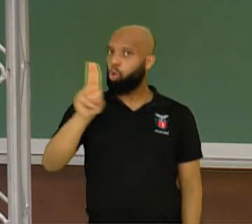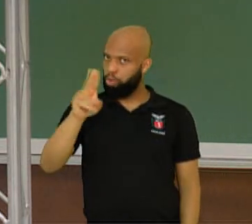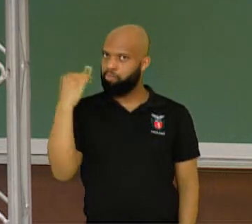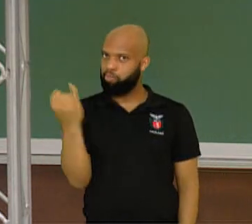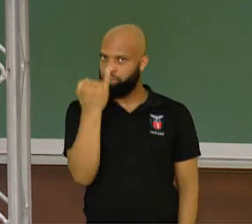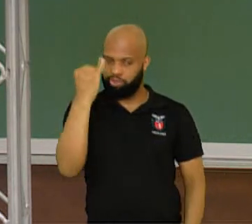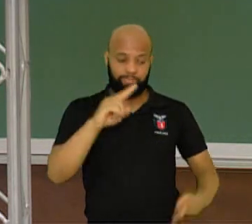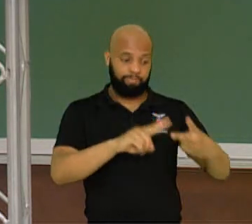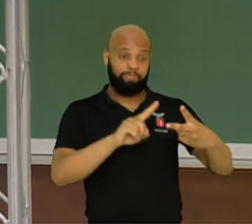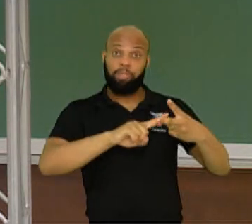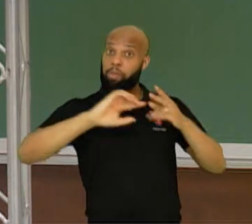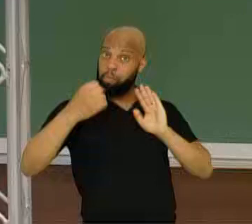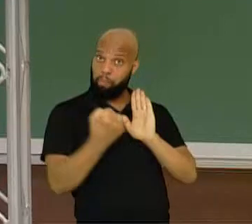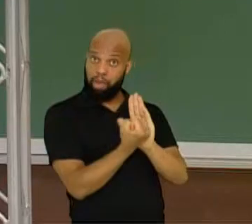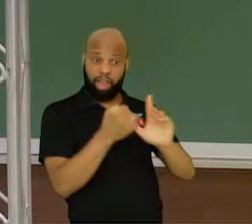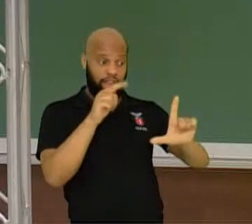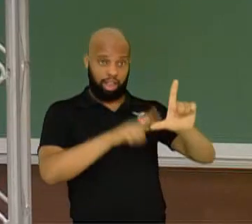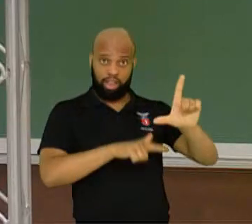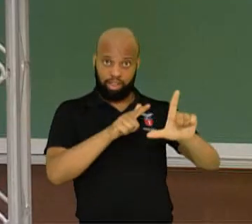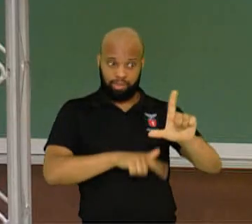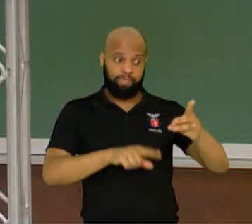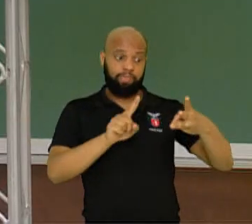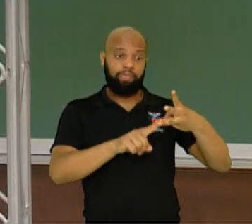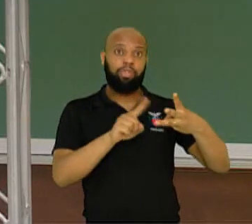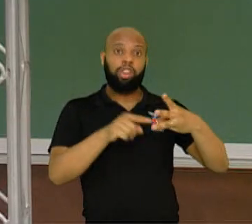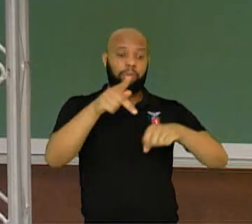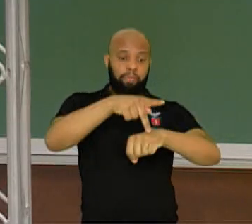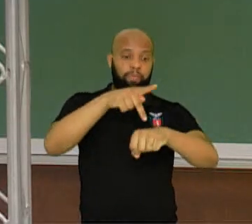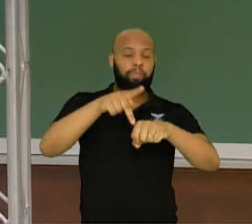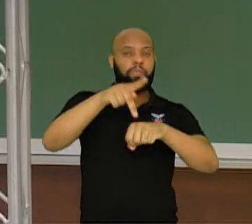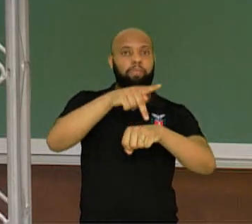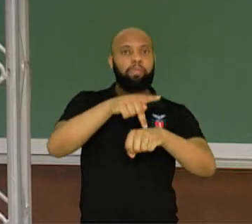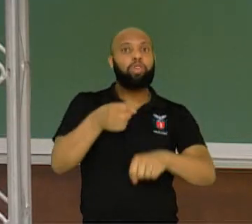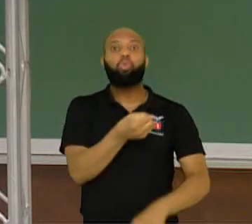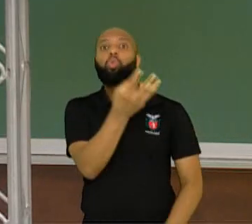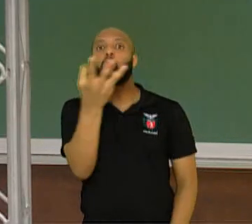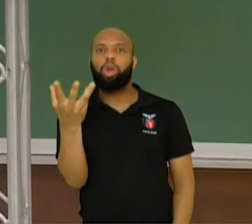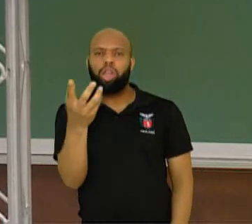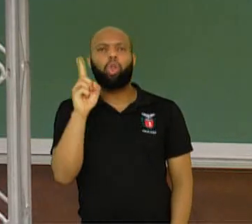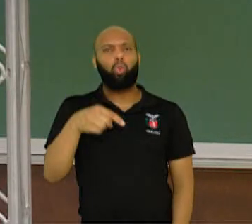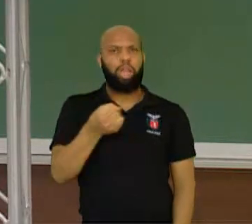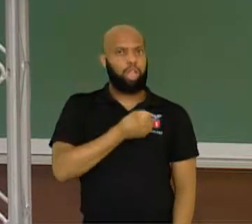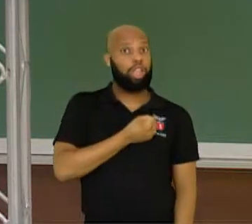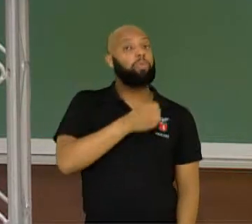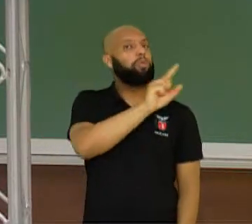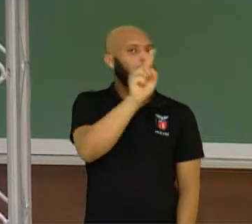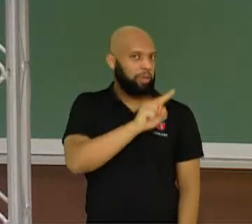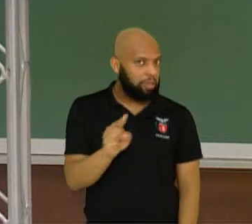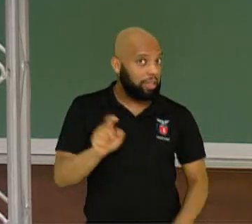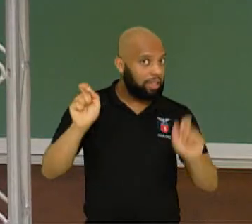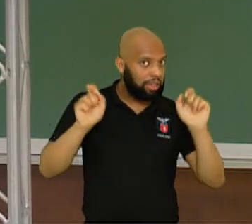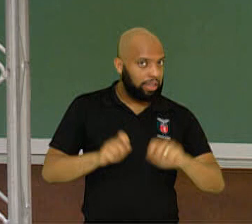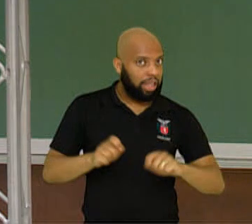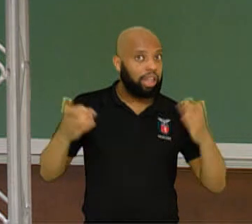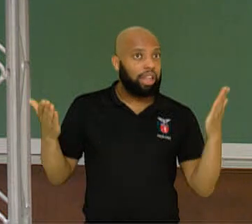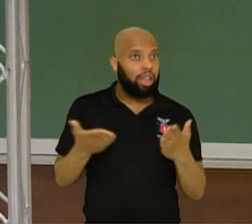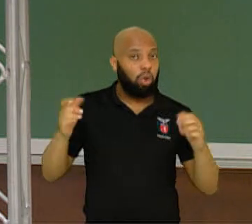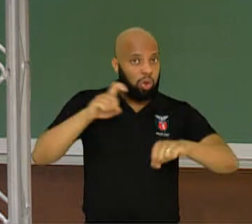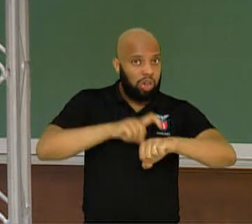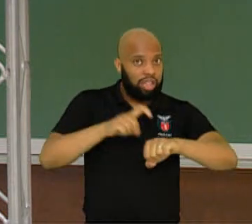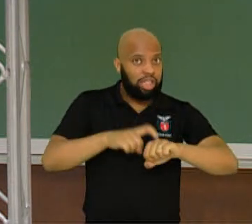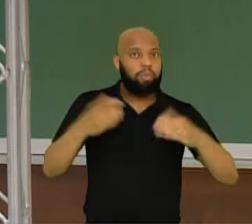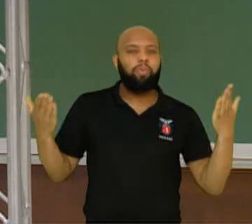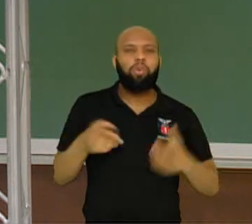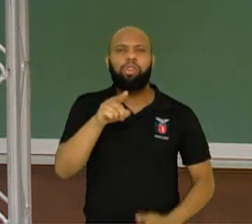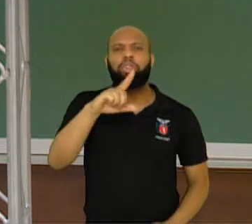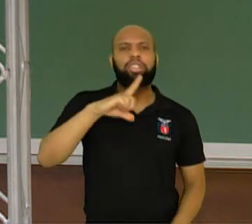elemento, o símbolo desse elemento e o seu número atômico, ou seja, a quantidade de prótons. Então, esse tempo que eu vou dar